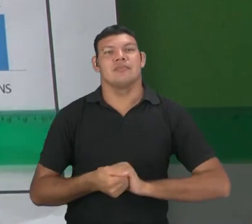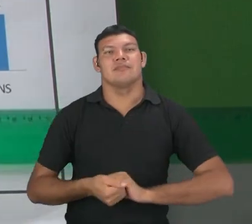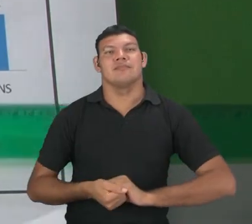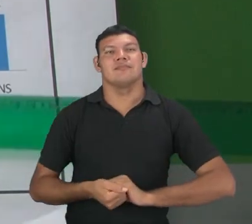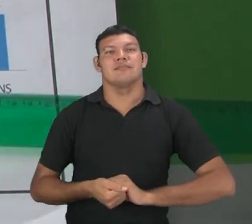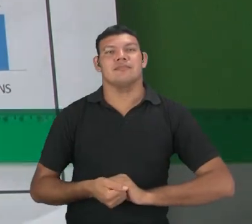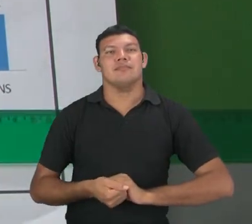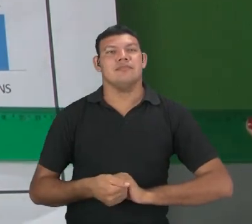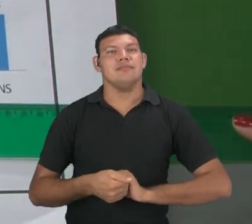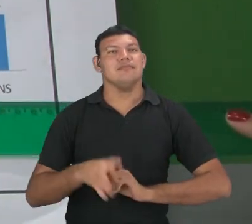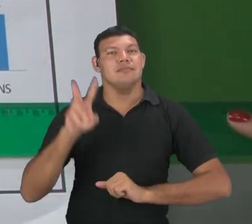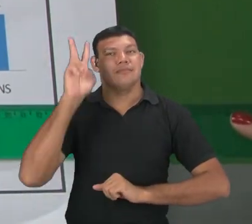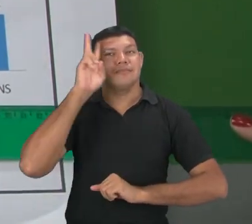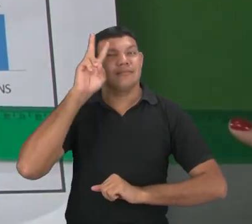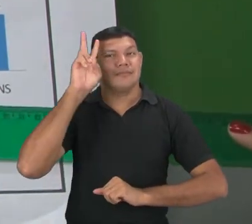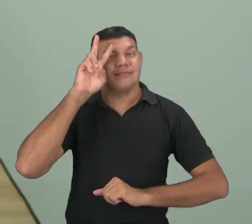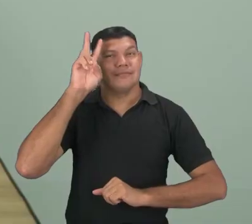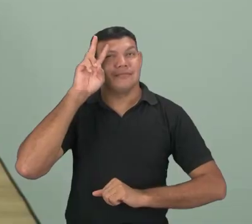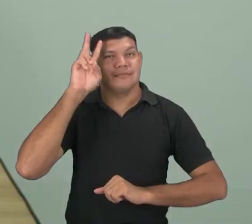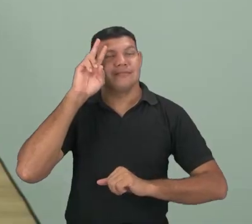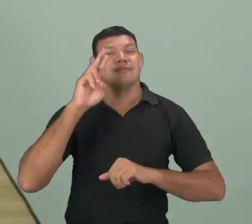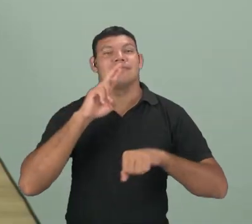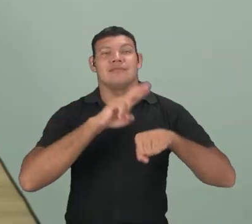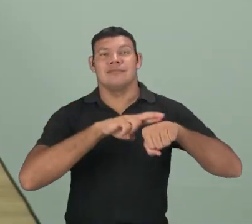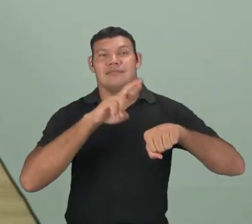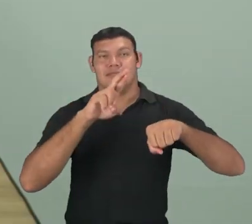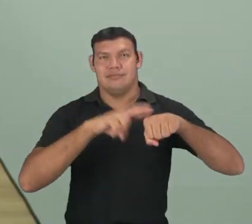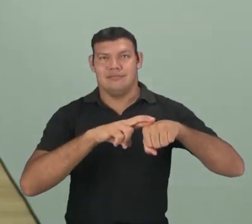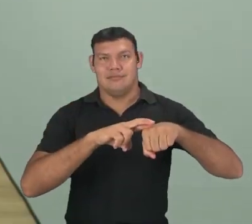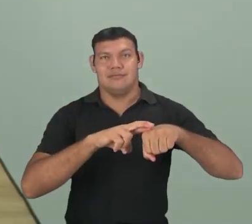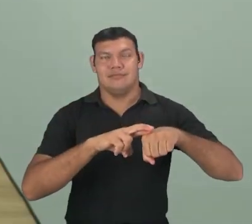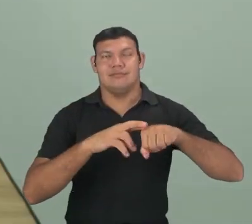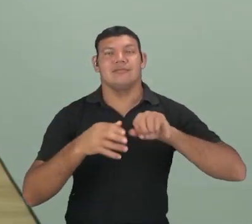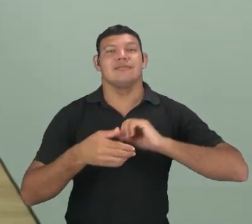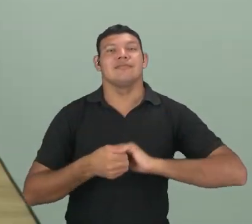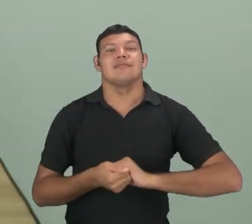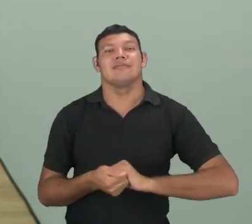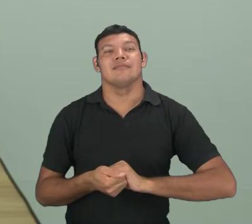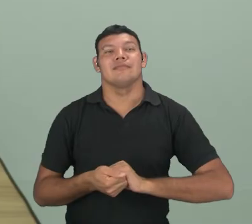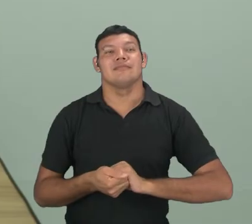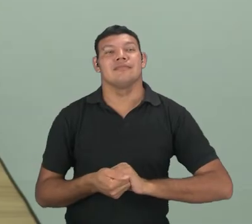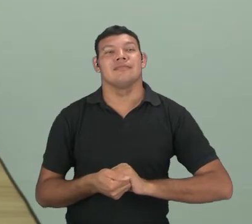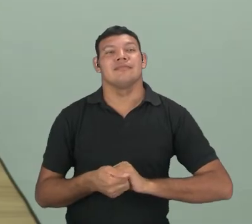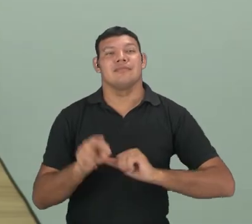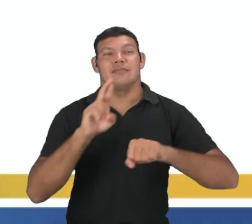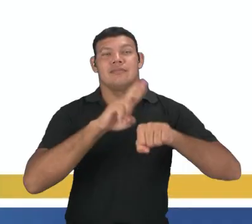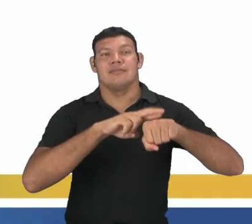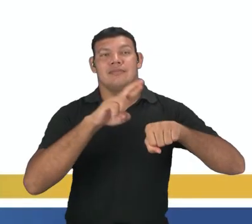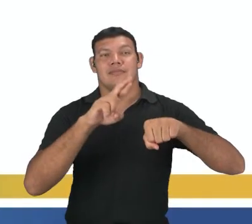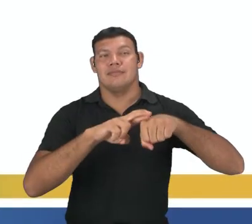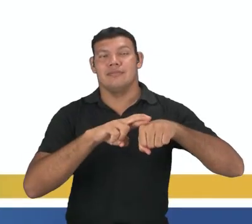informações que nós vimos, qual é? Lembrando aqui que é Roraima. Vamos conferir?